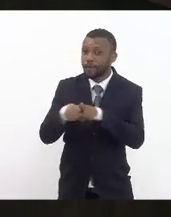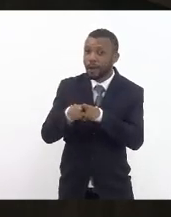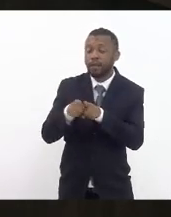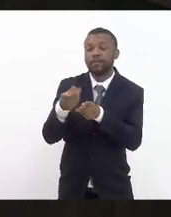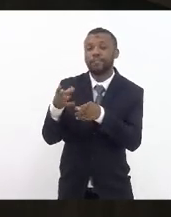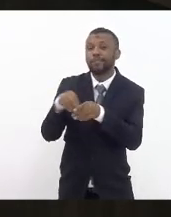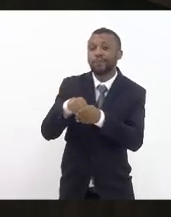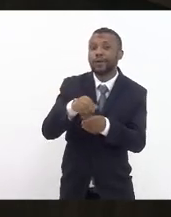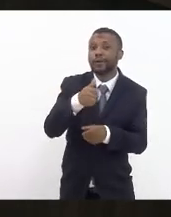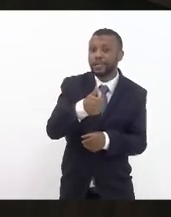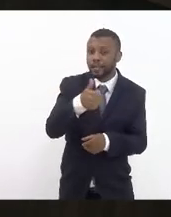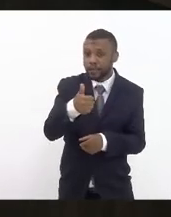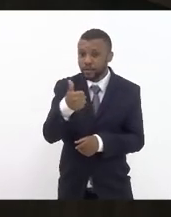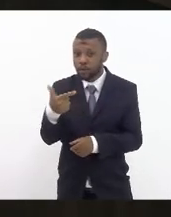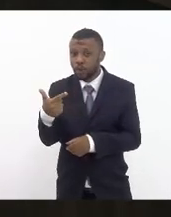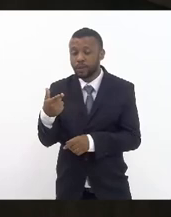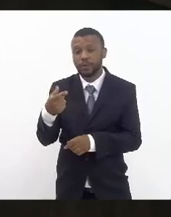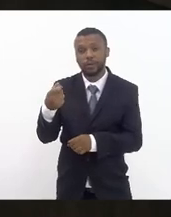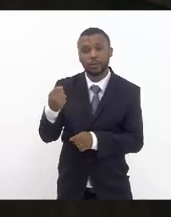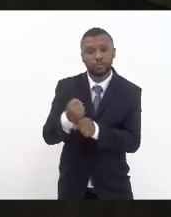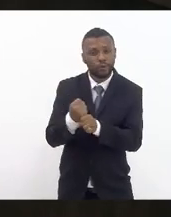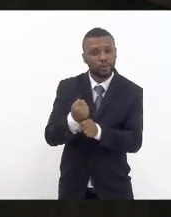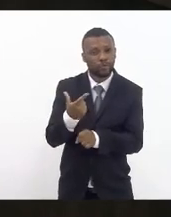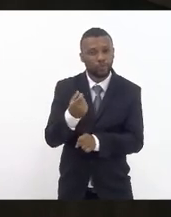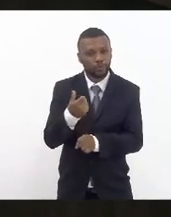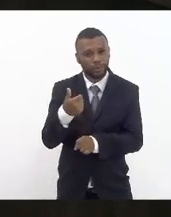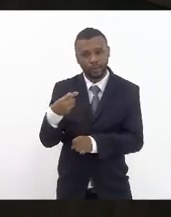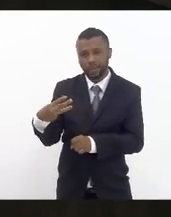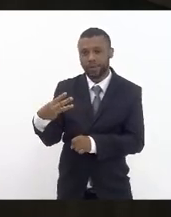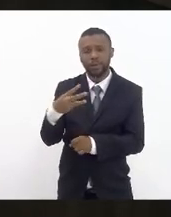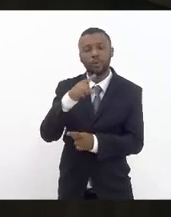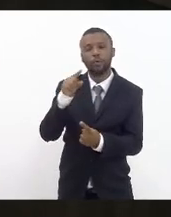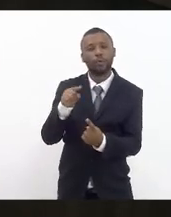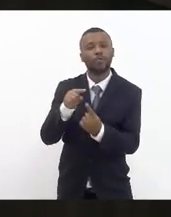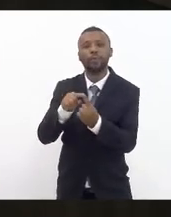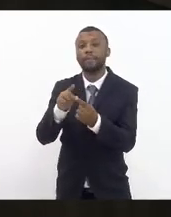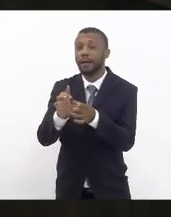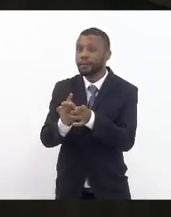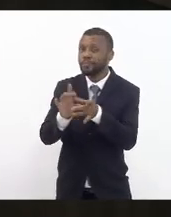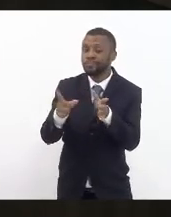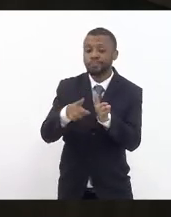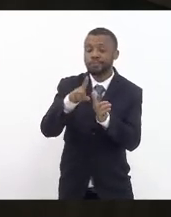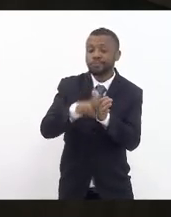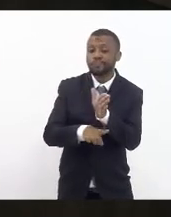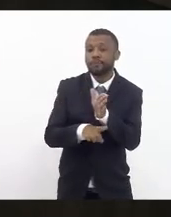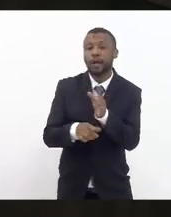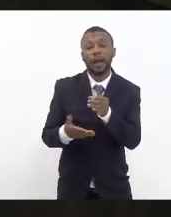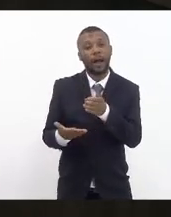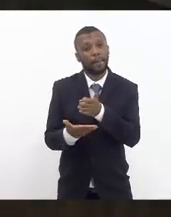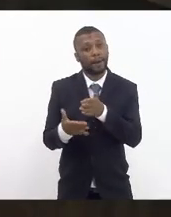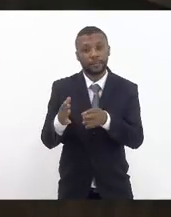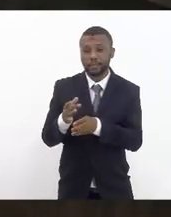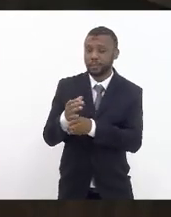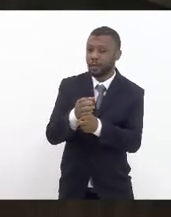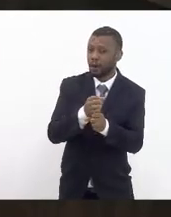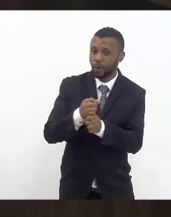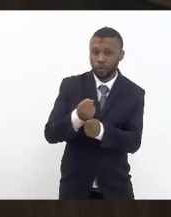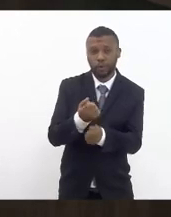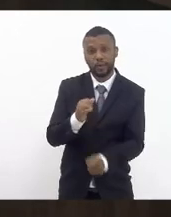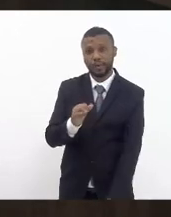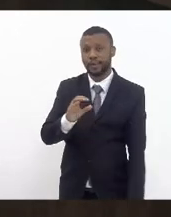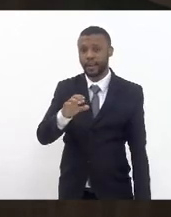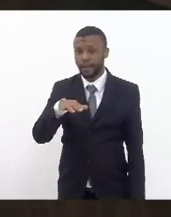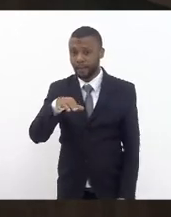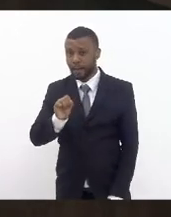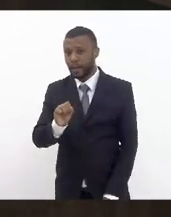convênio 112 de 2013, para conceder redução da base de cálculo do ICMS nas